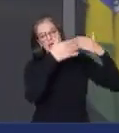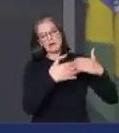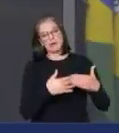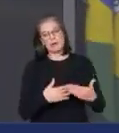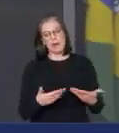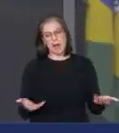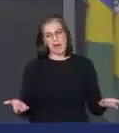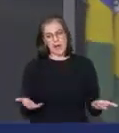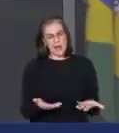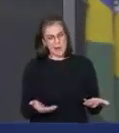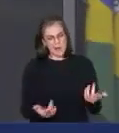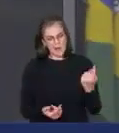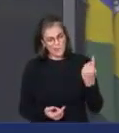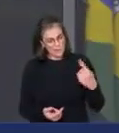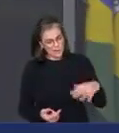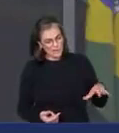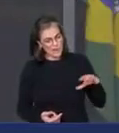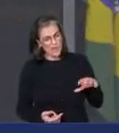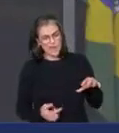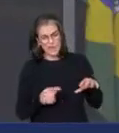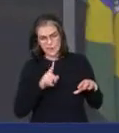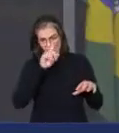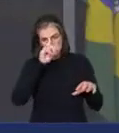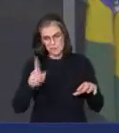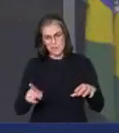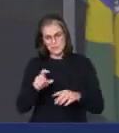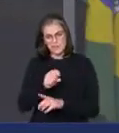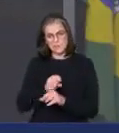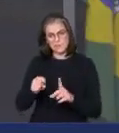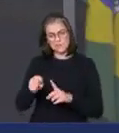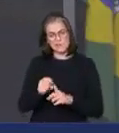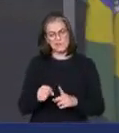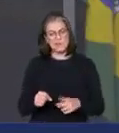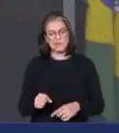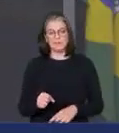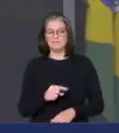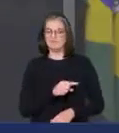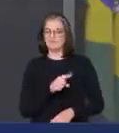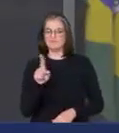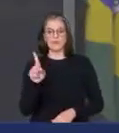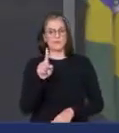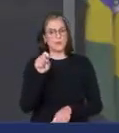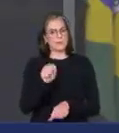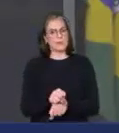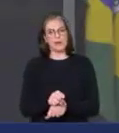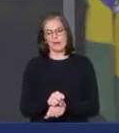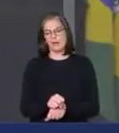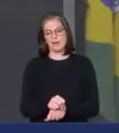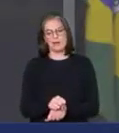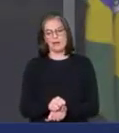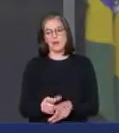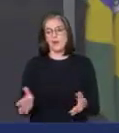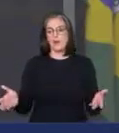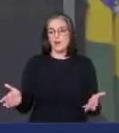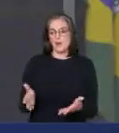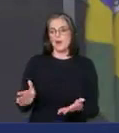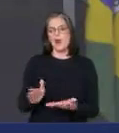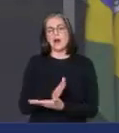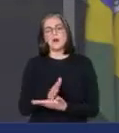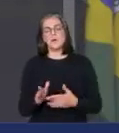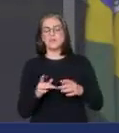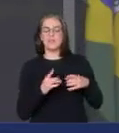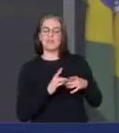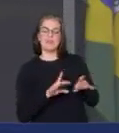sendo protagonista social. E o pior, isso não vai parar. Hoje é conveniente para alguns, mas isso não vai